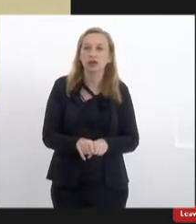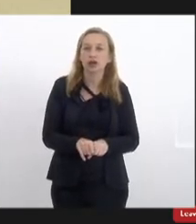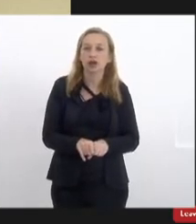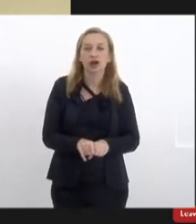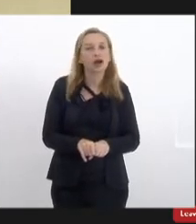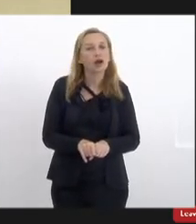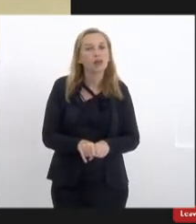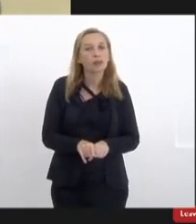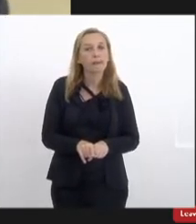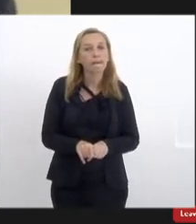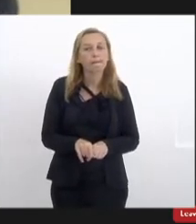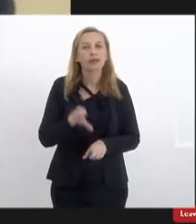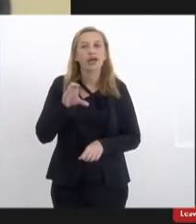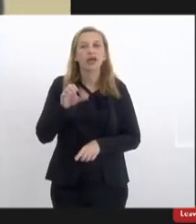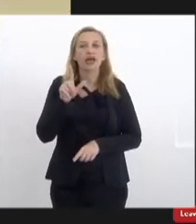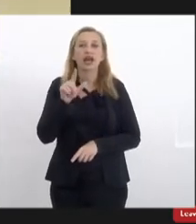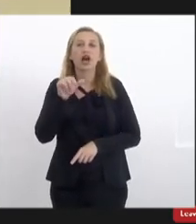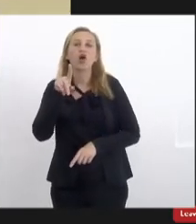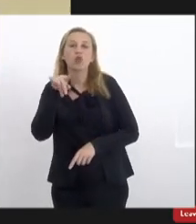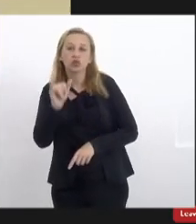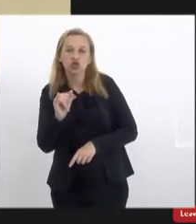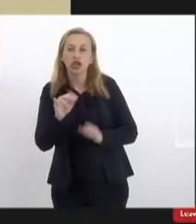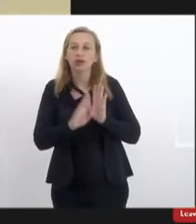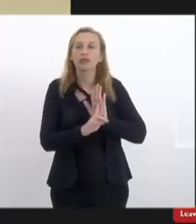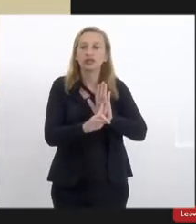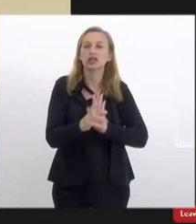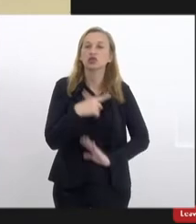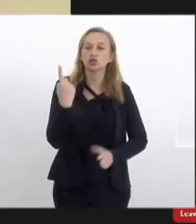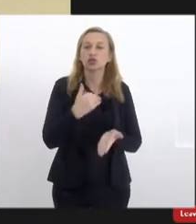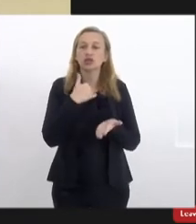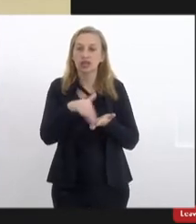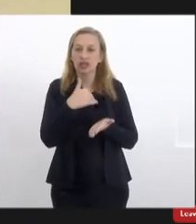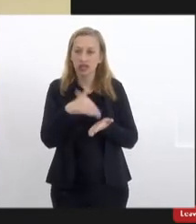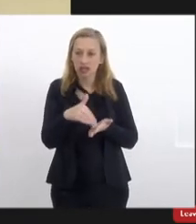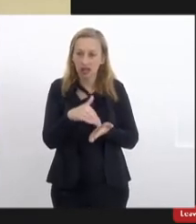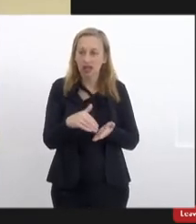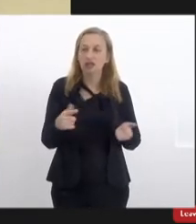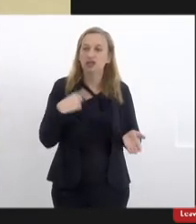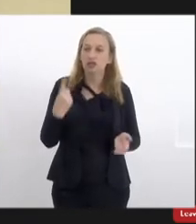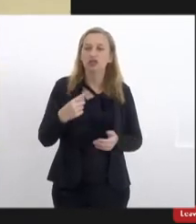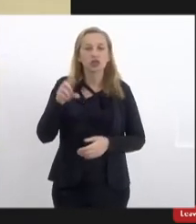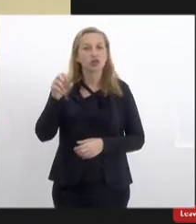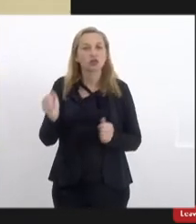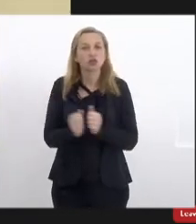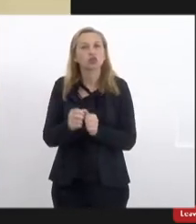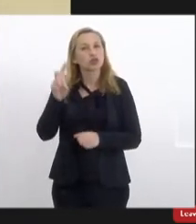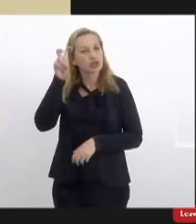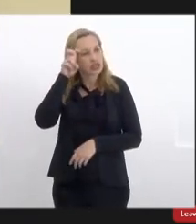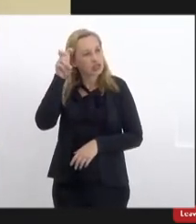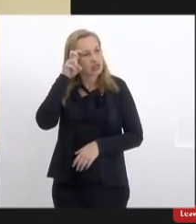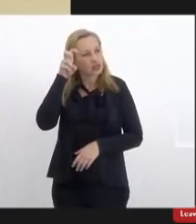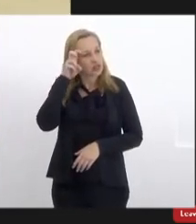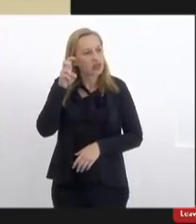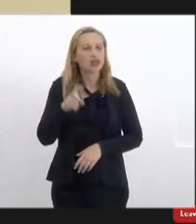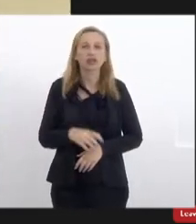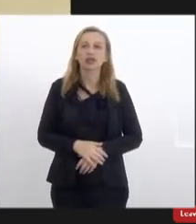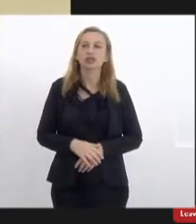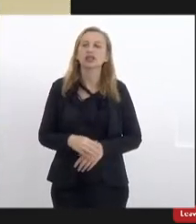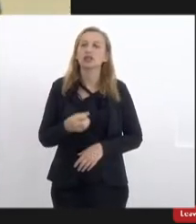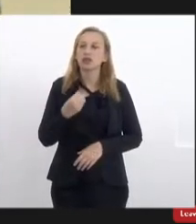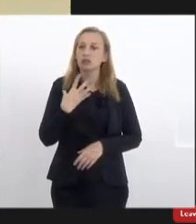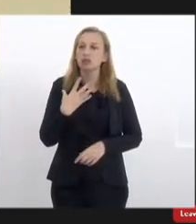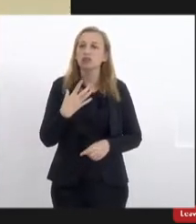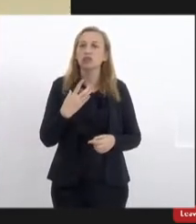a Cláudia Leite, representando o nosso secretário Quirino, tivemos junto na quinta-feira, estreitamos